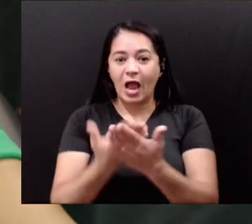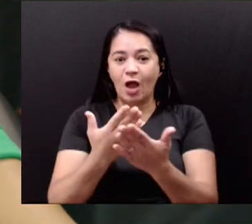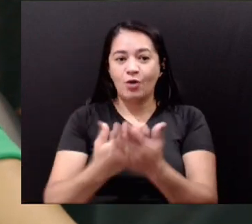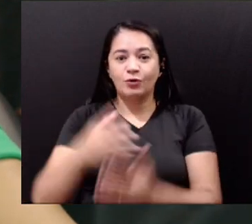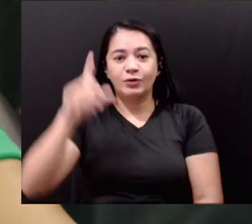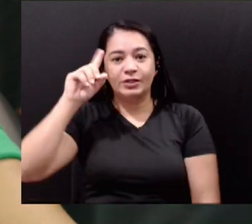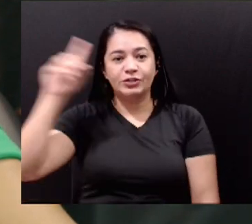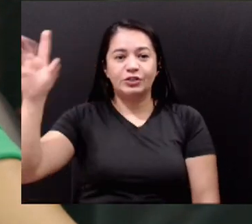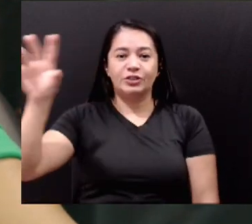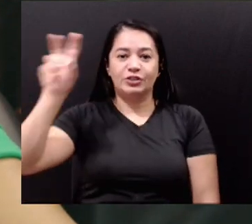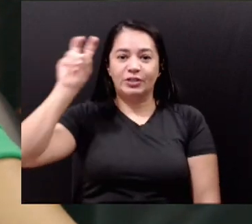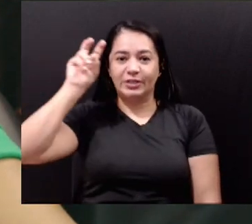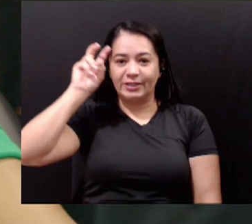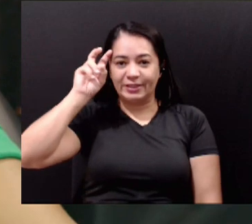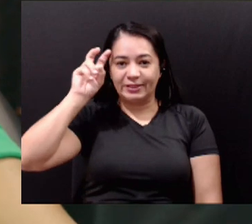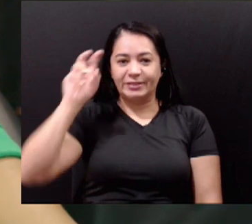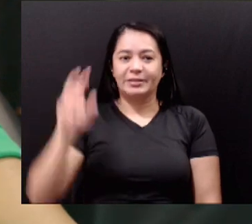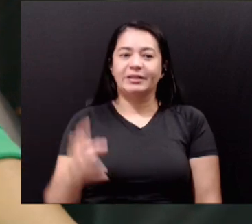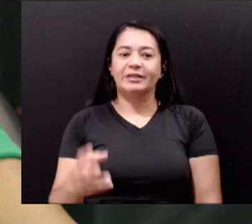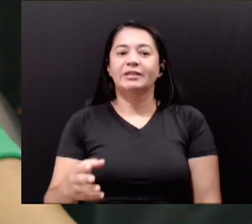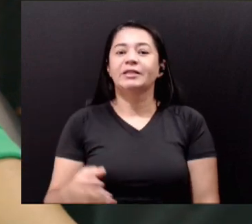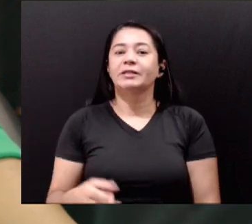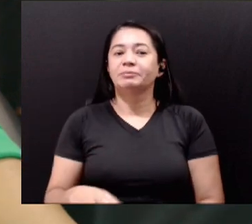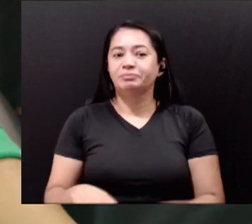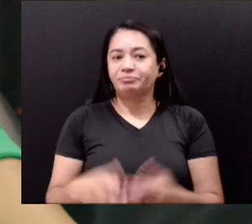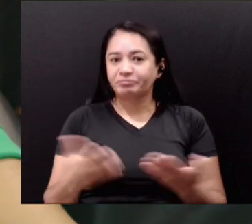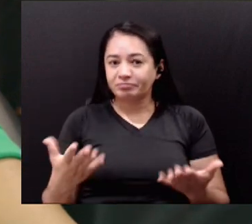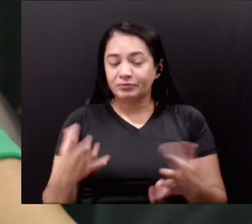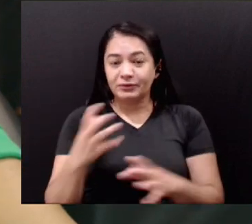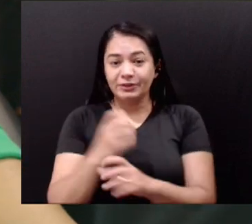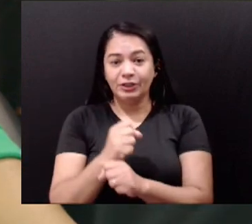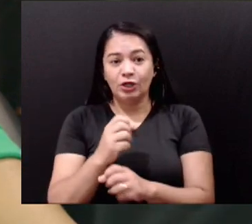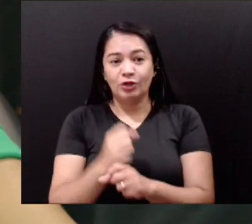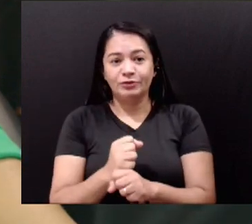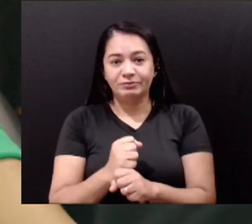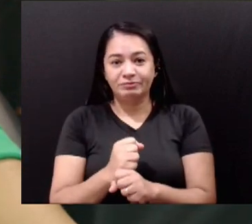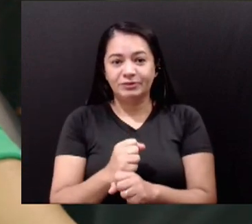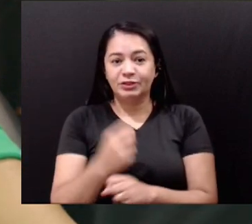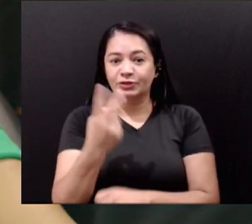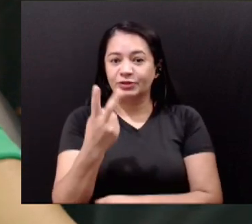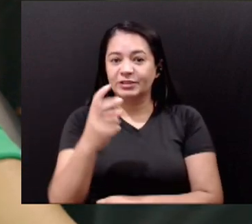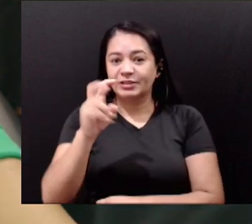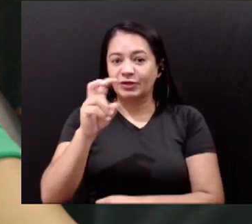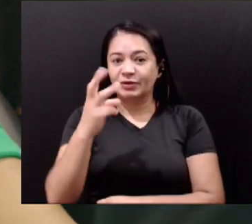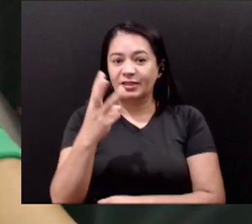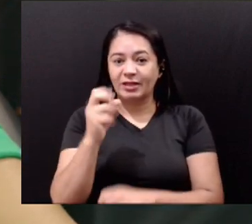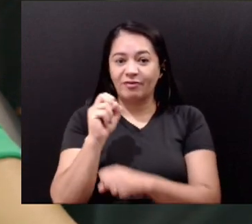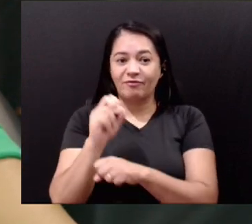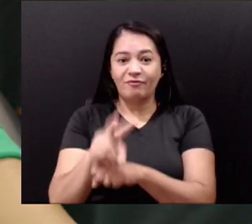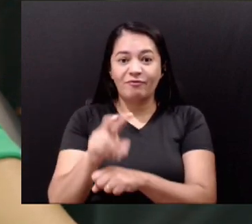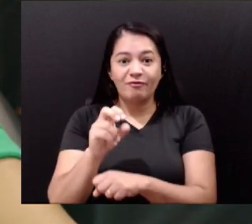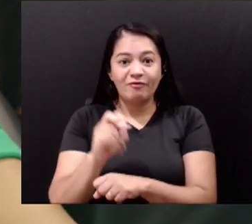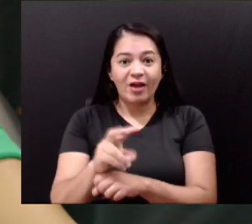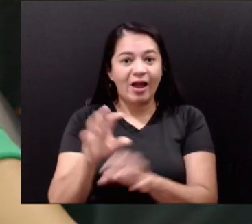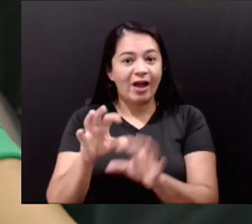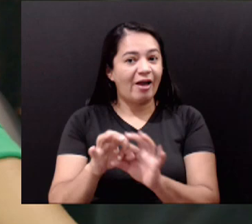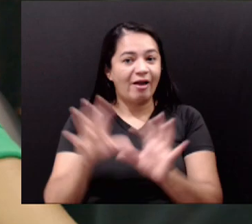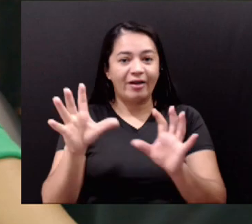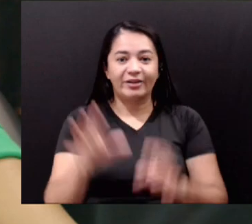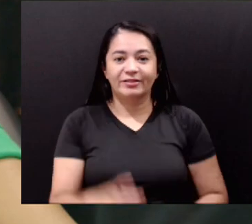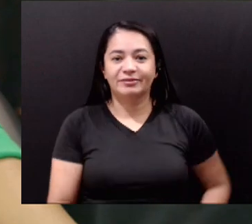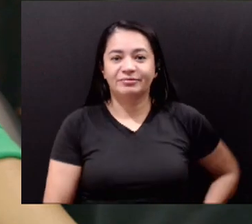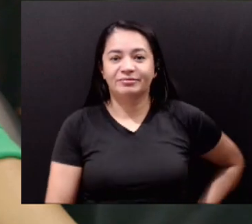e 6 da tarde. Ao todo, são 253 vagas disponíveis, tá? E o Polo Nelson